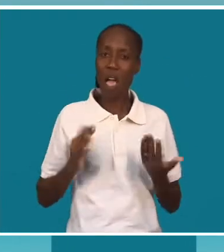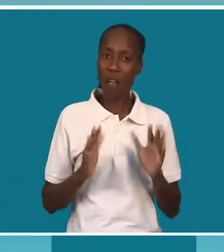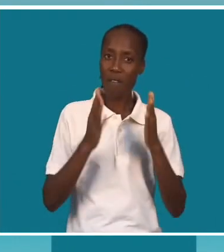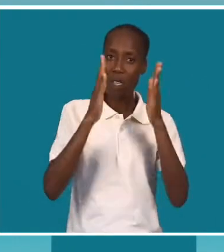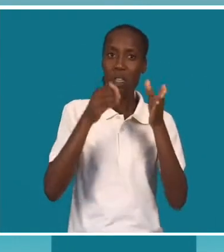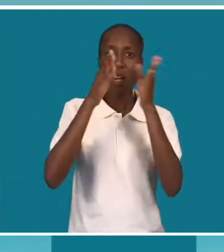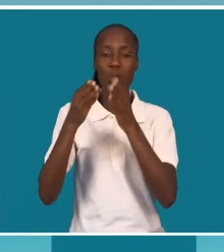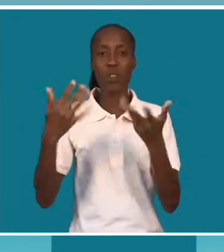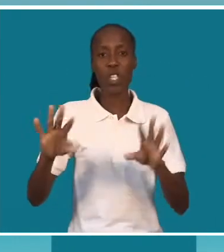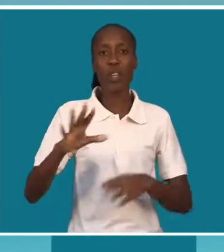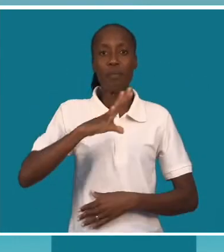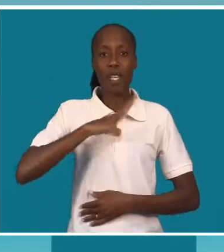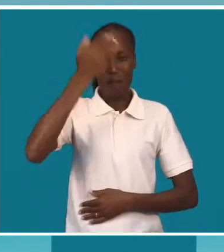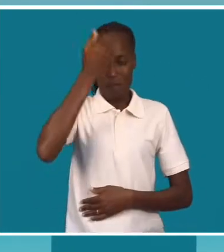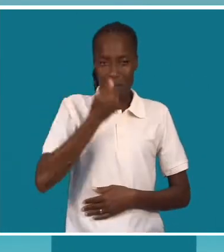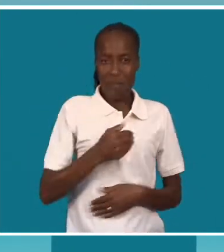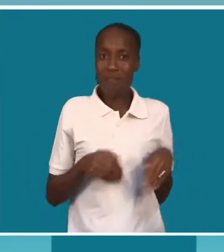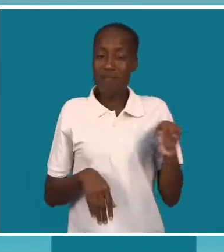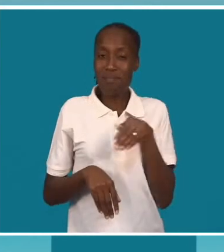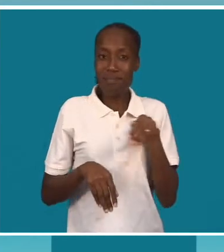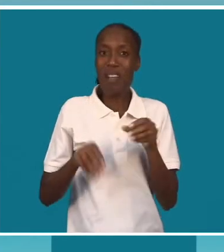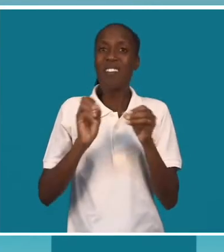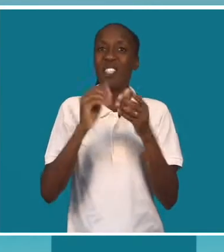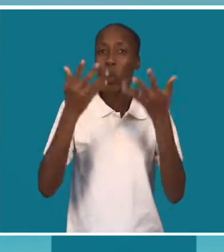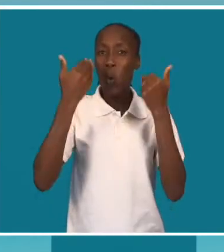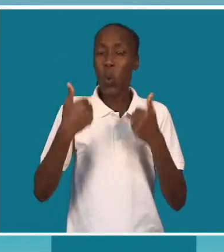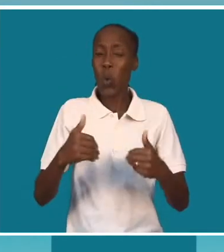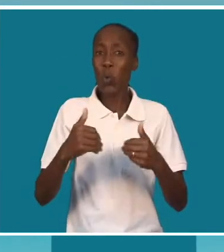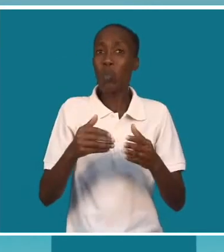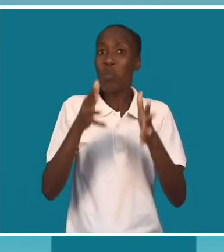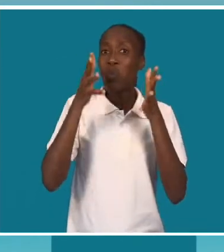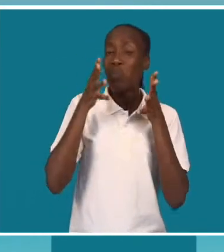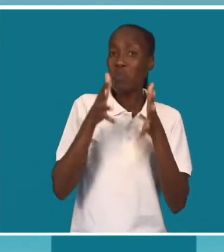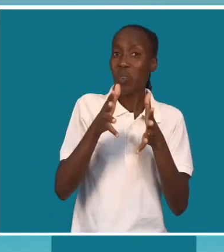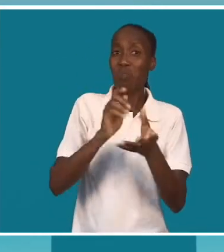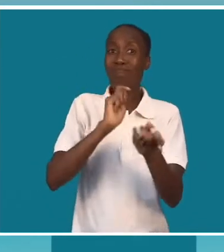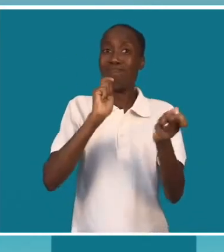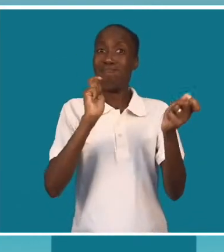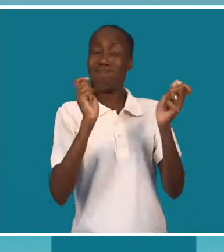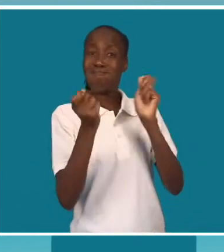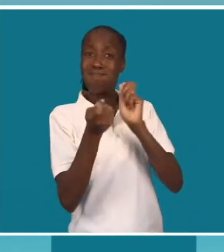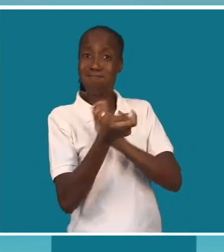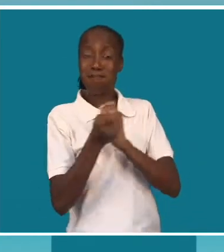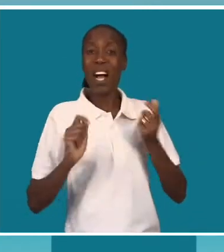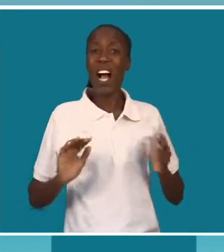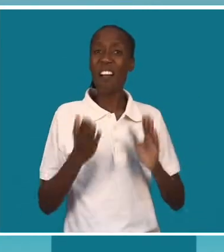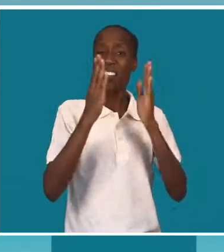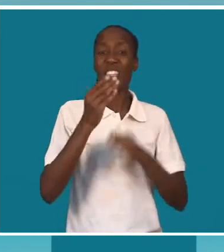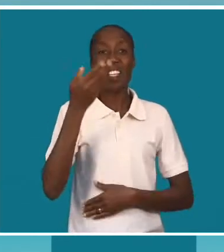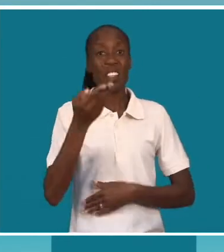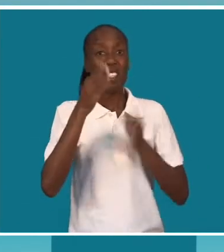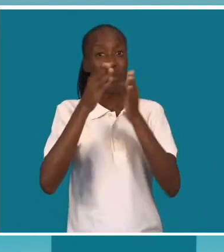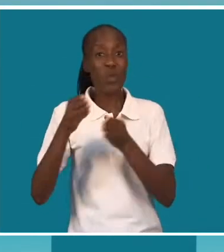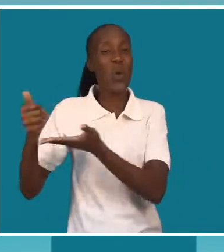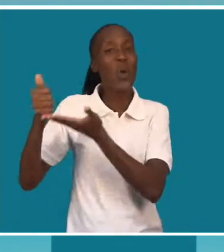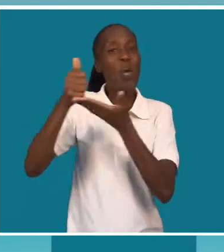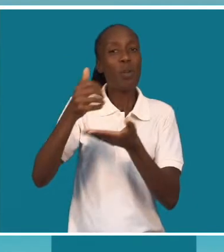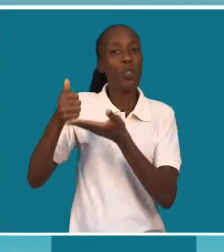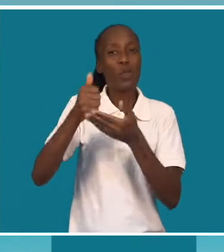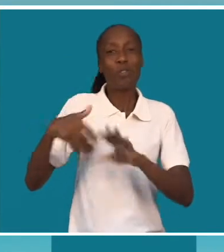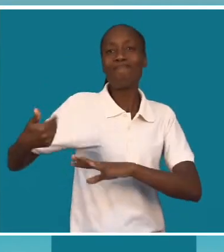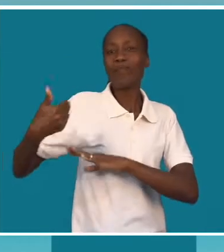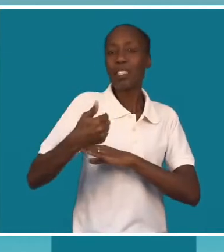um paciente que tenha tido AVC, altera completamente a sua forma de estar, o seu estilo de vida. Ele torna-se dependente para aquilo que